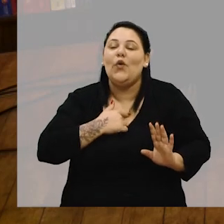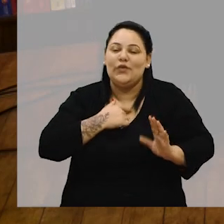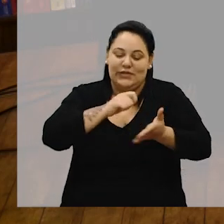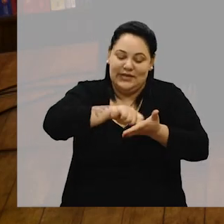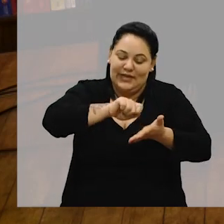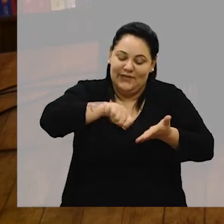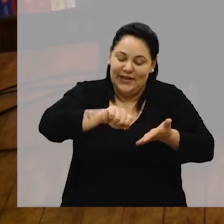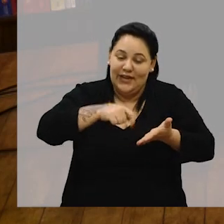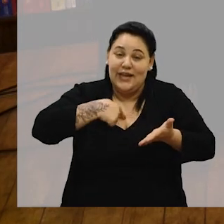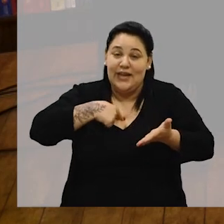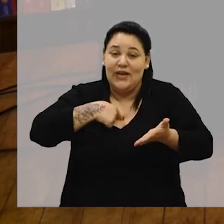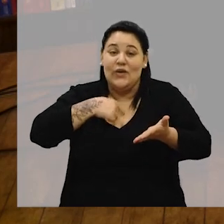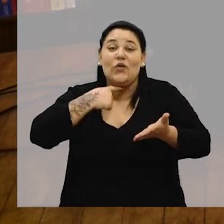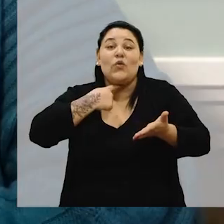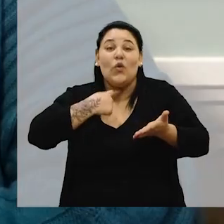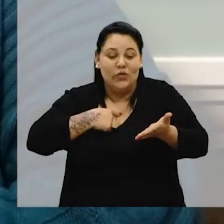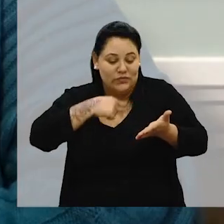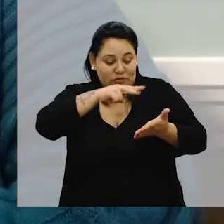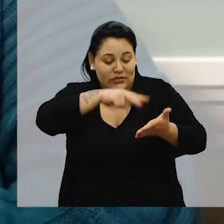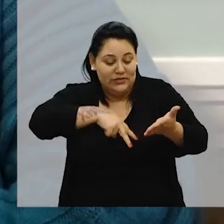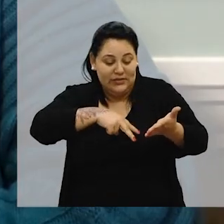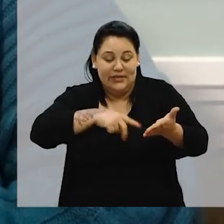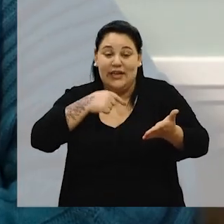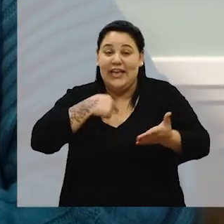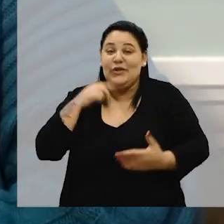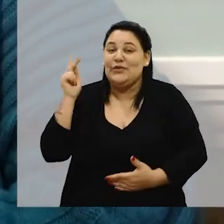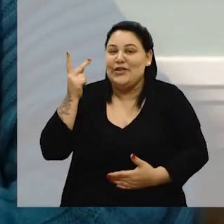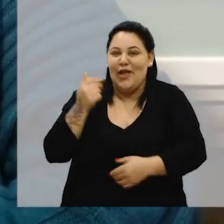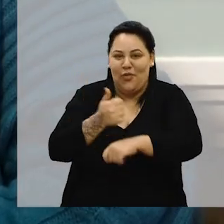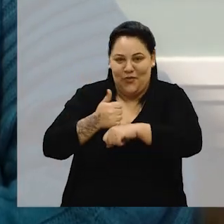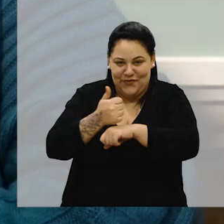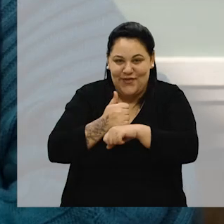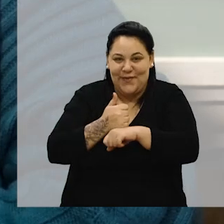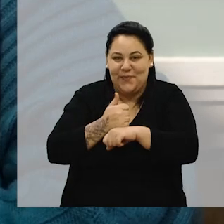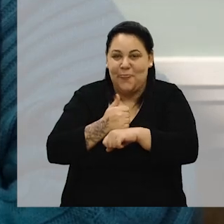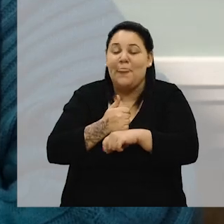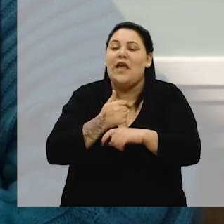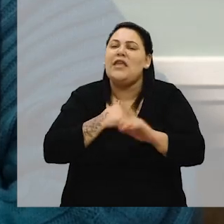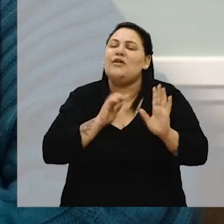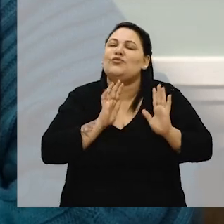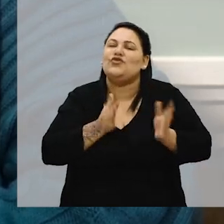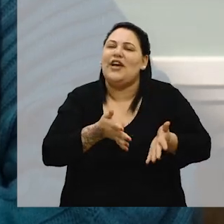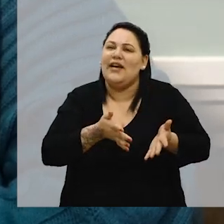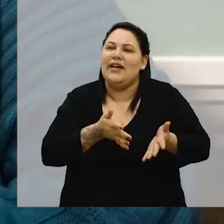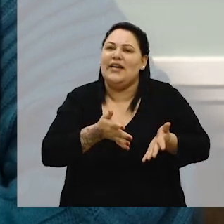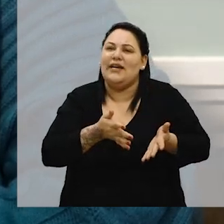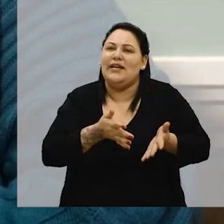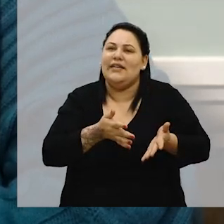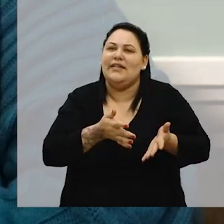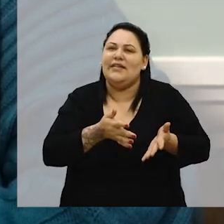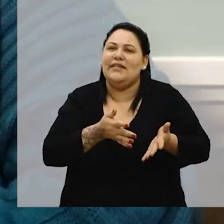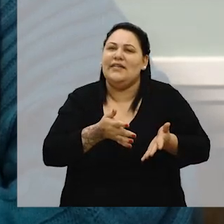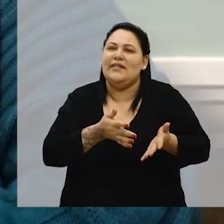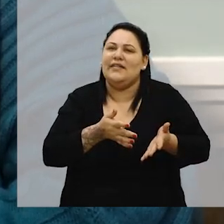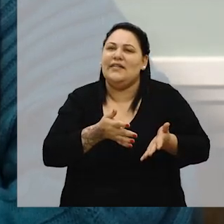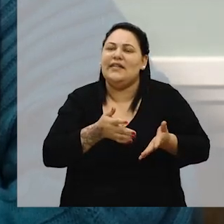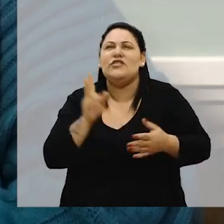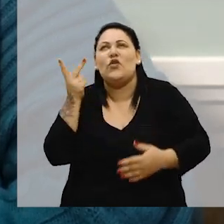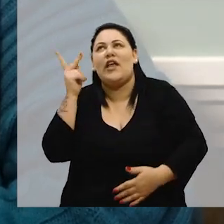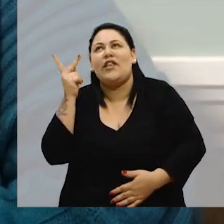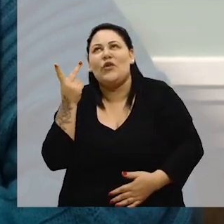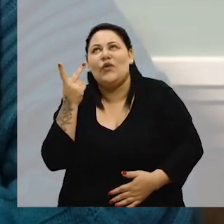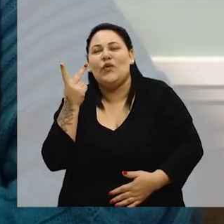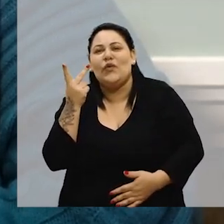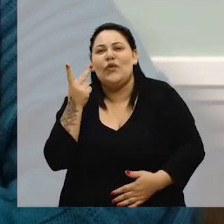de escrever, eu gosto de ler, eu sou historiador. E eu já tinha tido... Bom, falando de